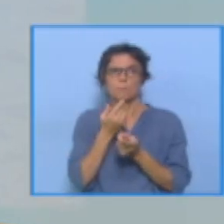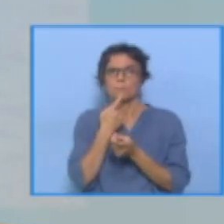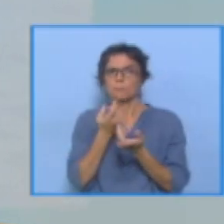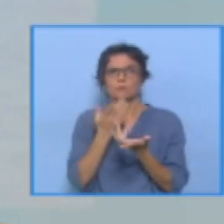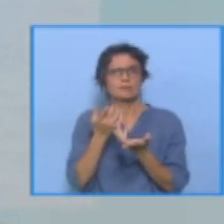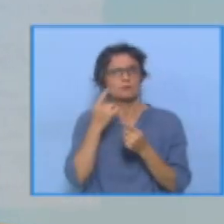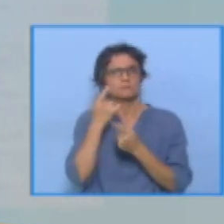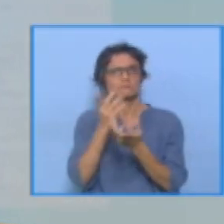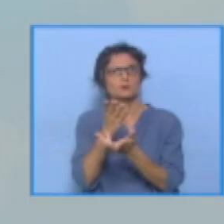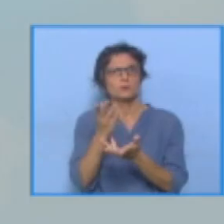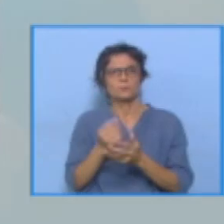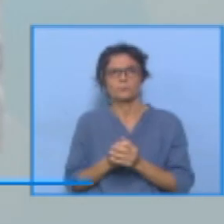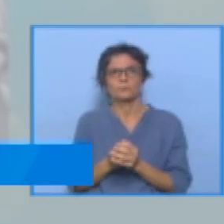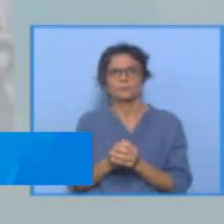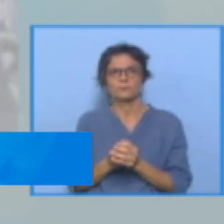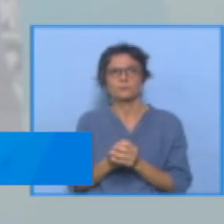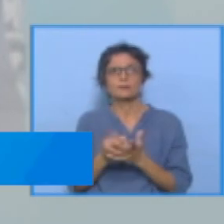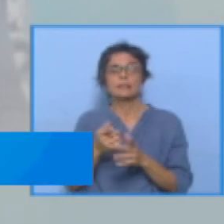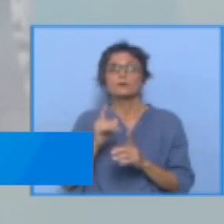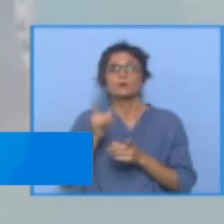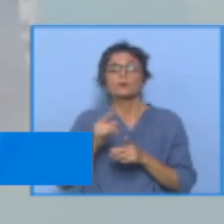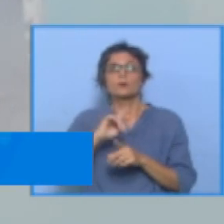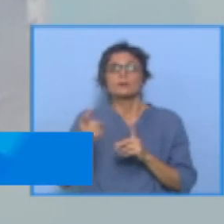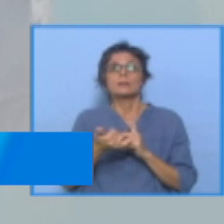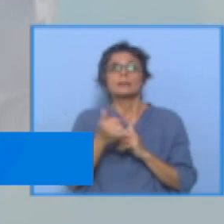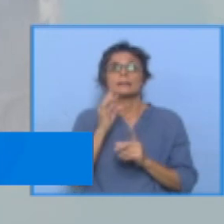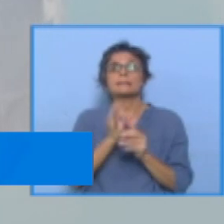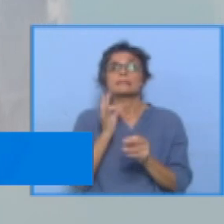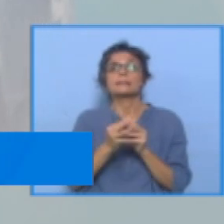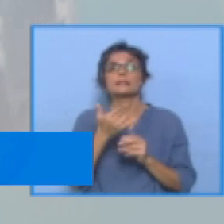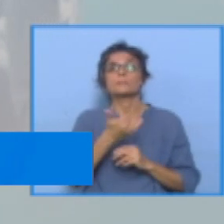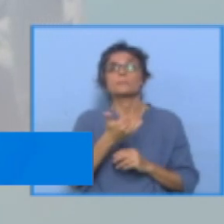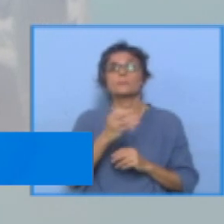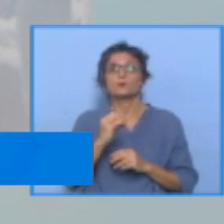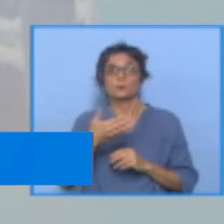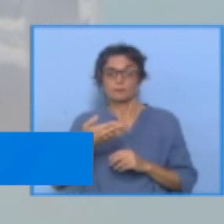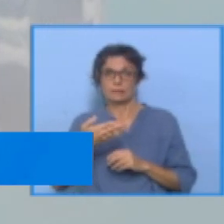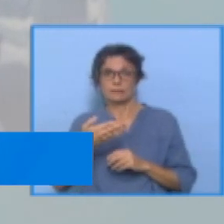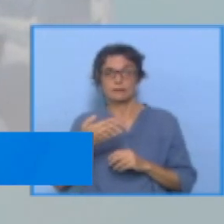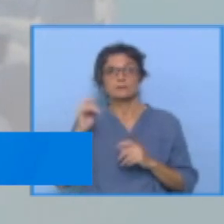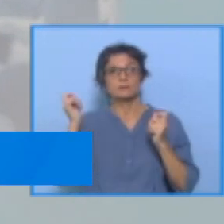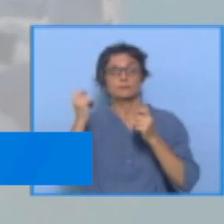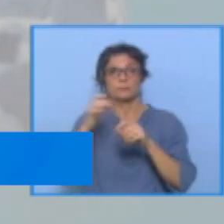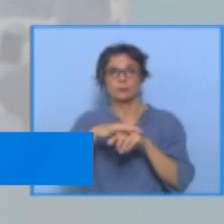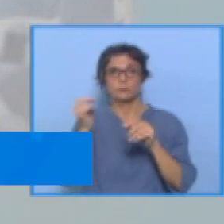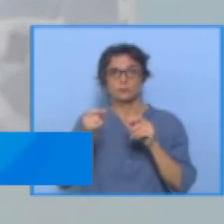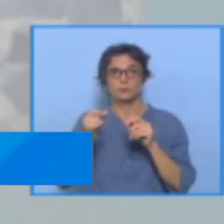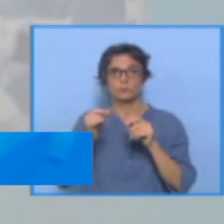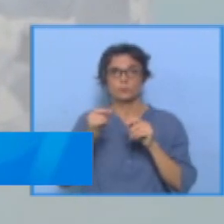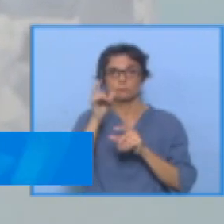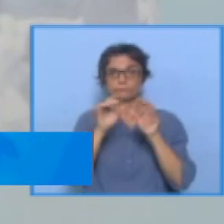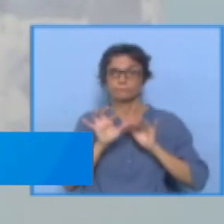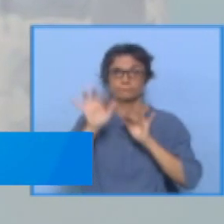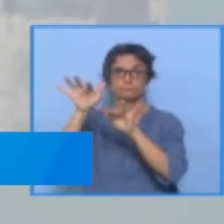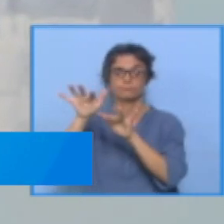esta iniciativa. Esta iniciativa teve início em setembro de 2017, uma campanha sobre migrações mais